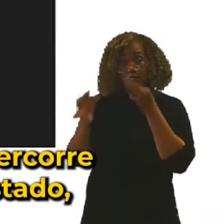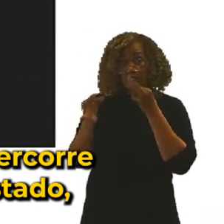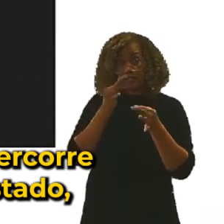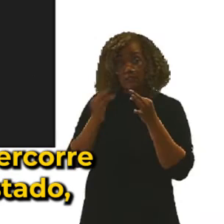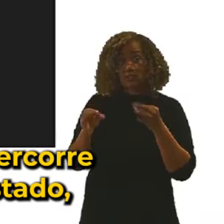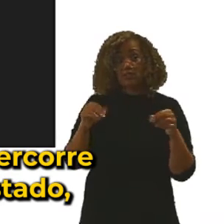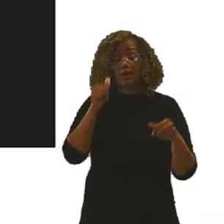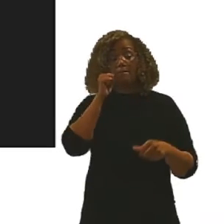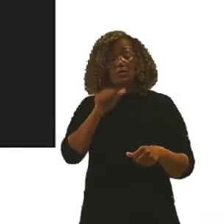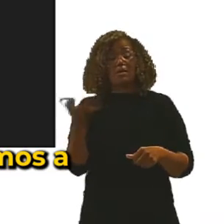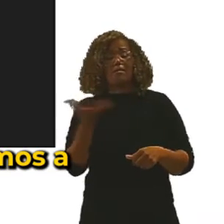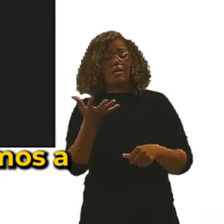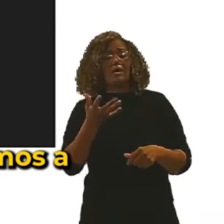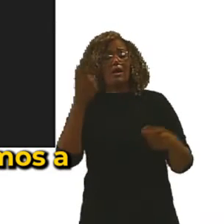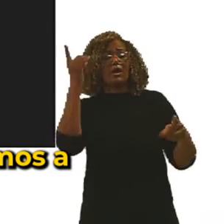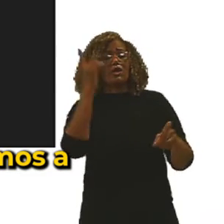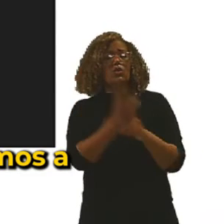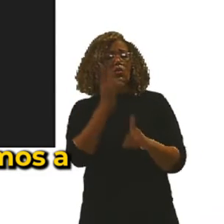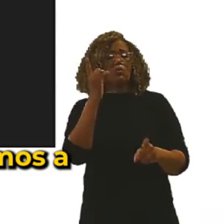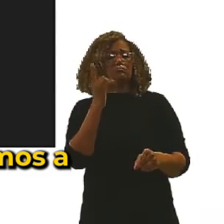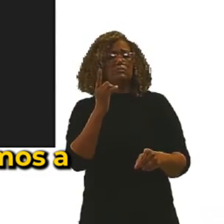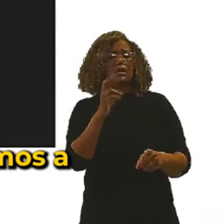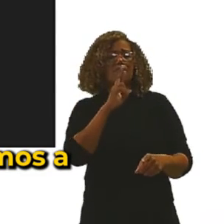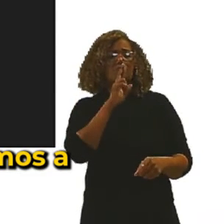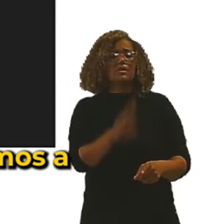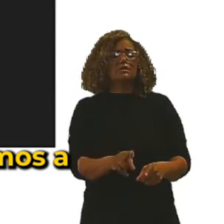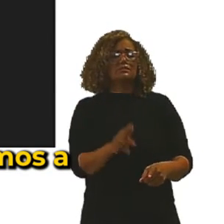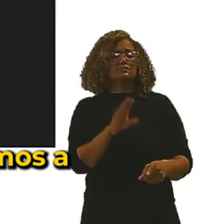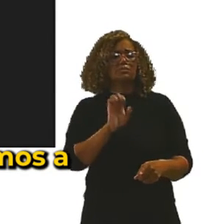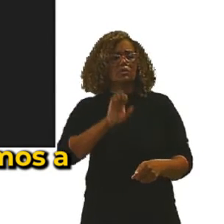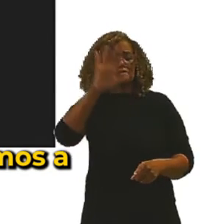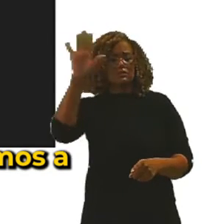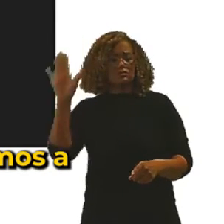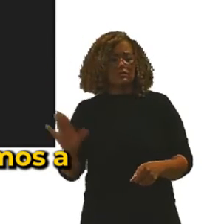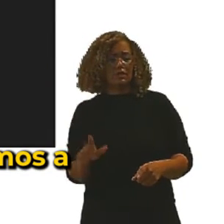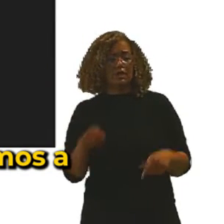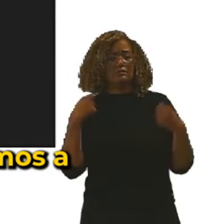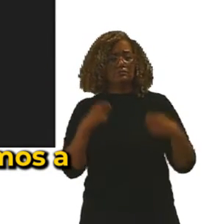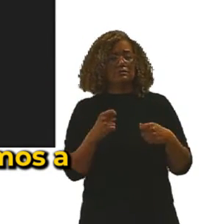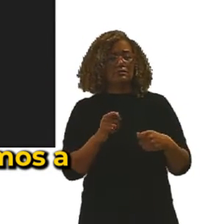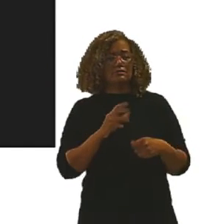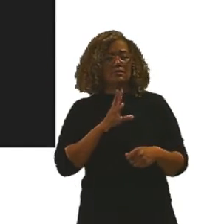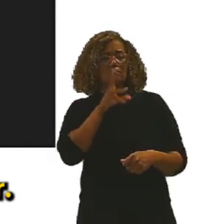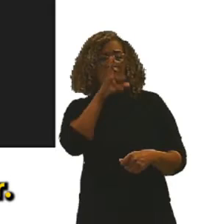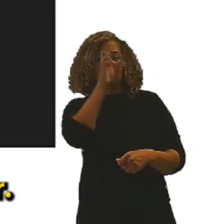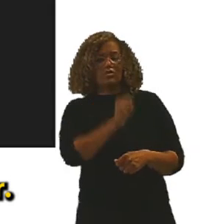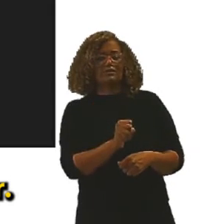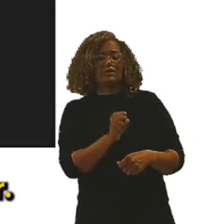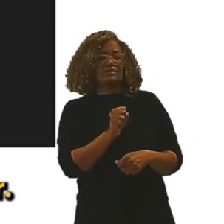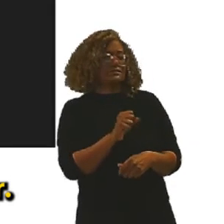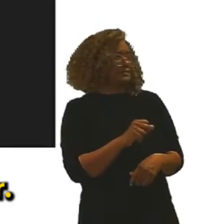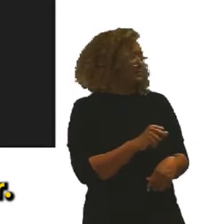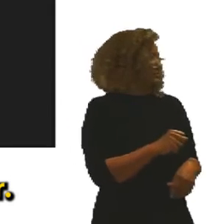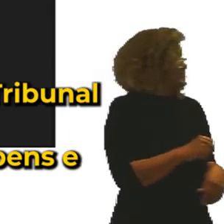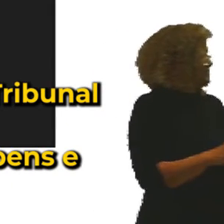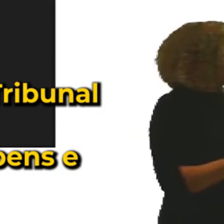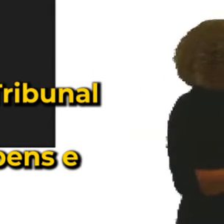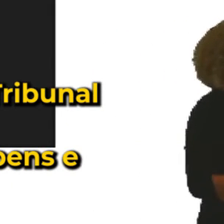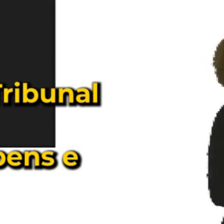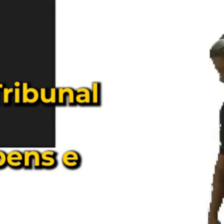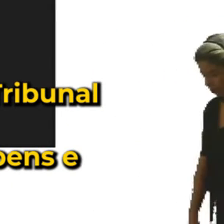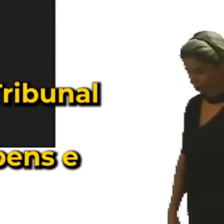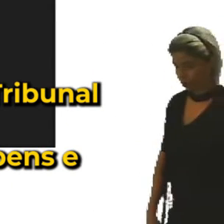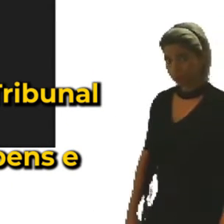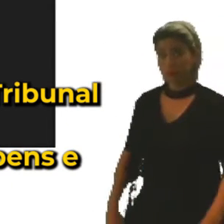uma resposta do Estado, nós temos que, especialmente, fortalecermos a nossa rede de proteção. Por isso, o Núcleo Judiciário da Mulher ele